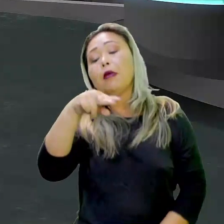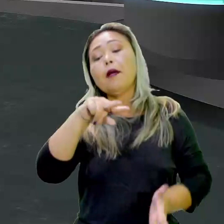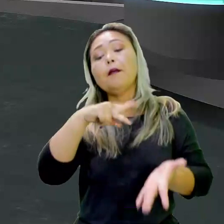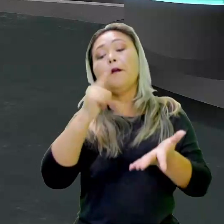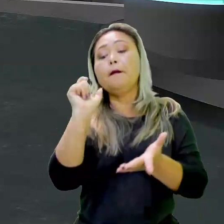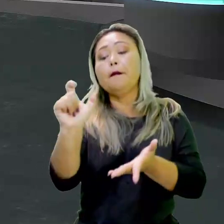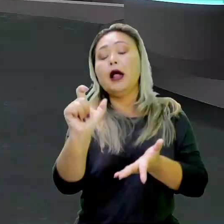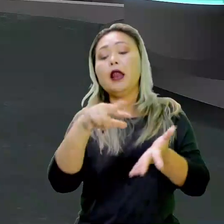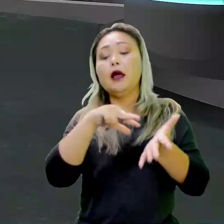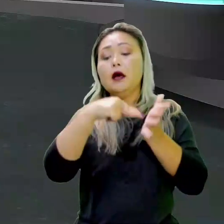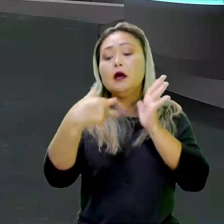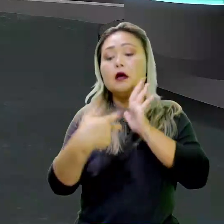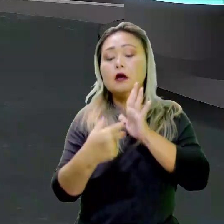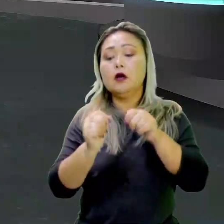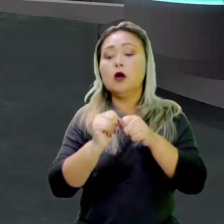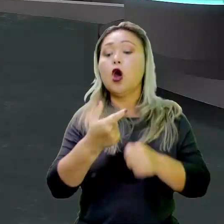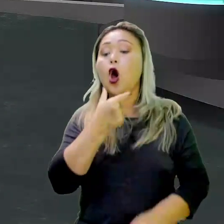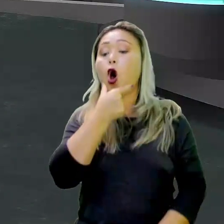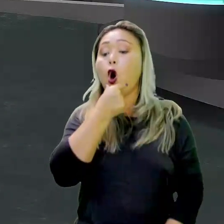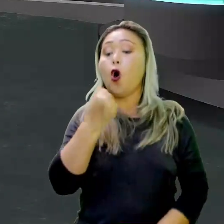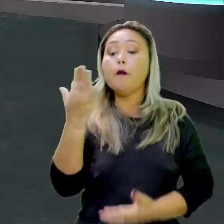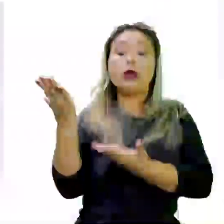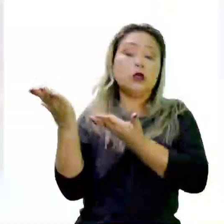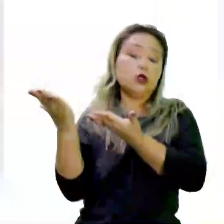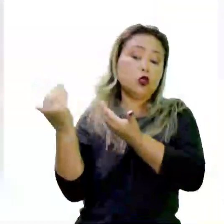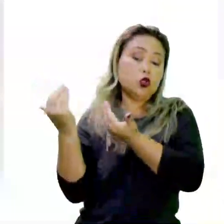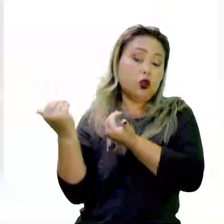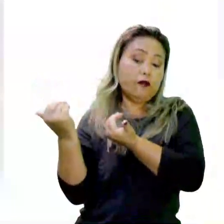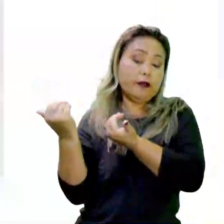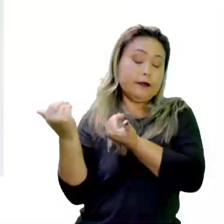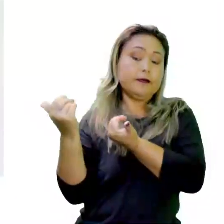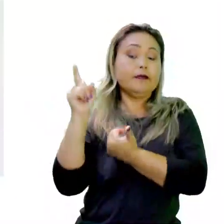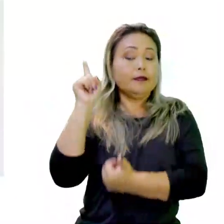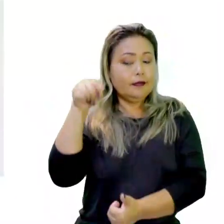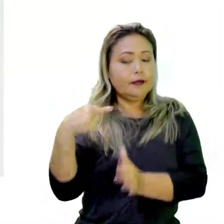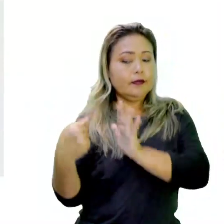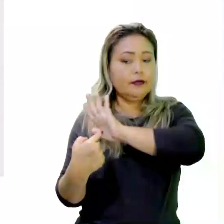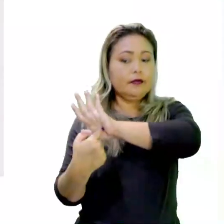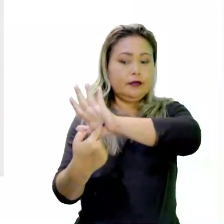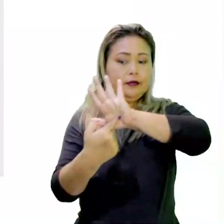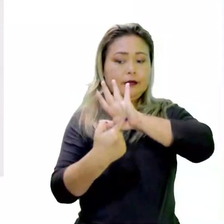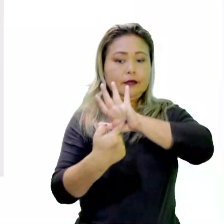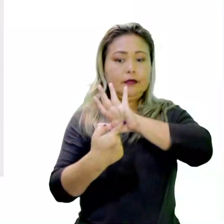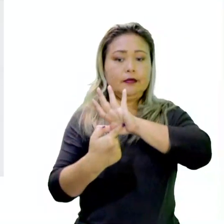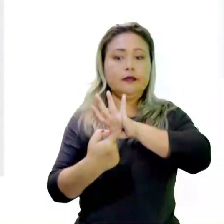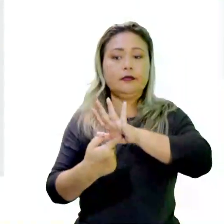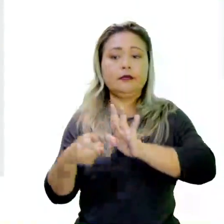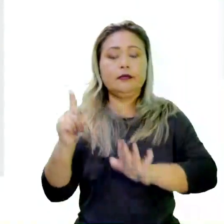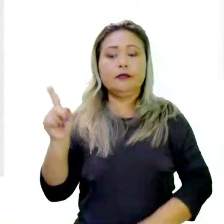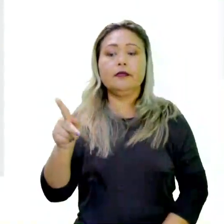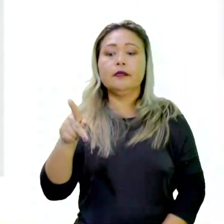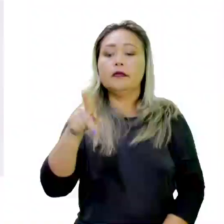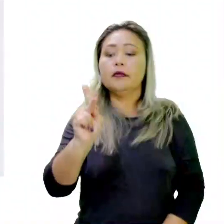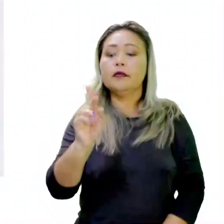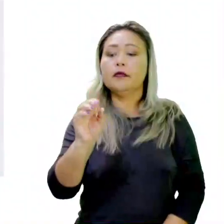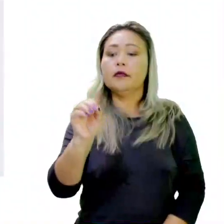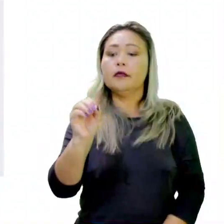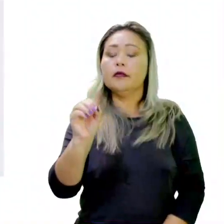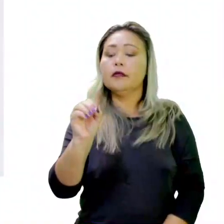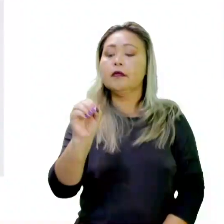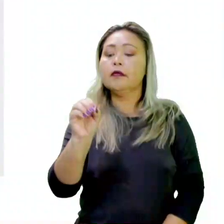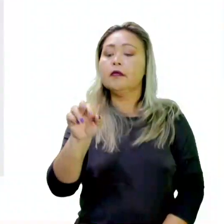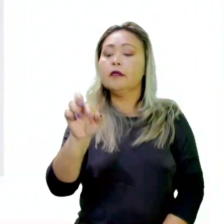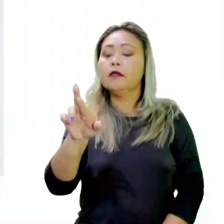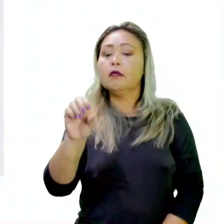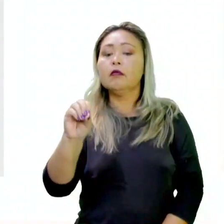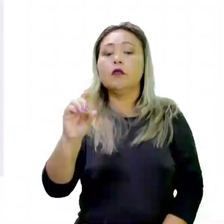grega que significa homem jovem. E era o que era representado. Essa representação de jovens,